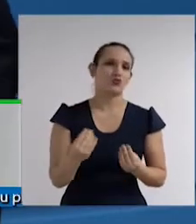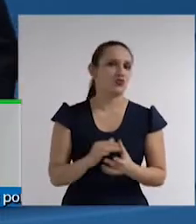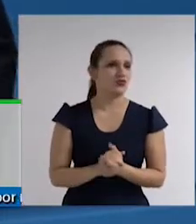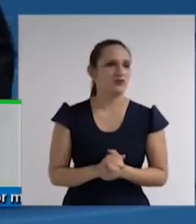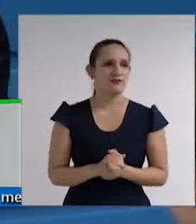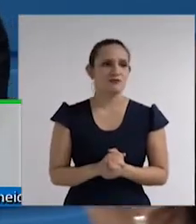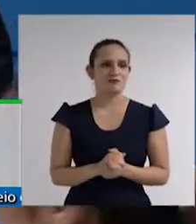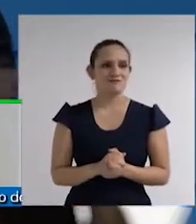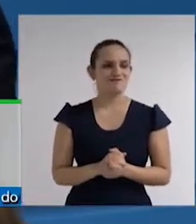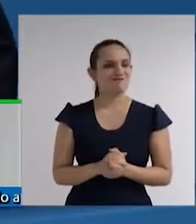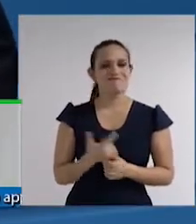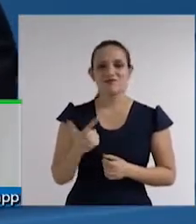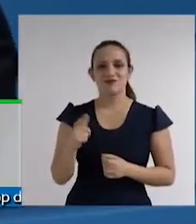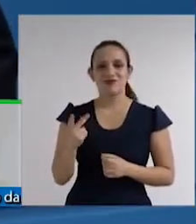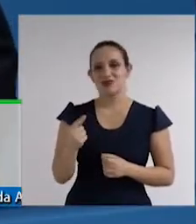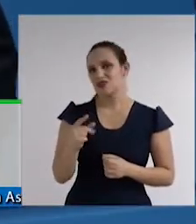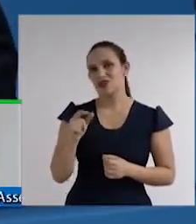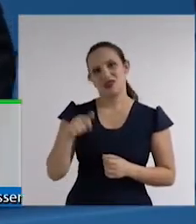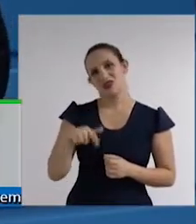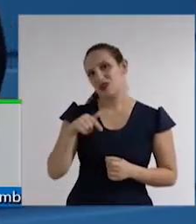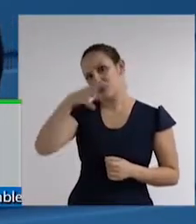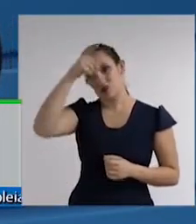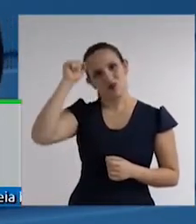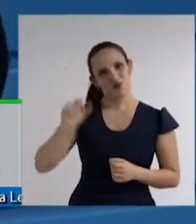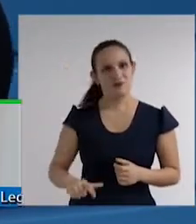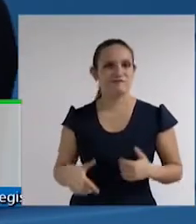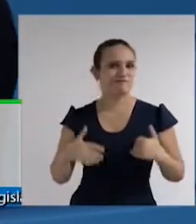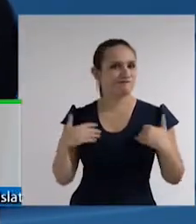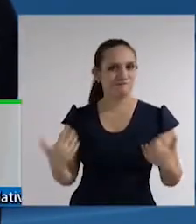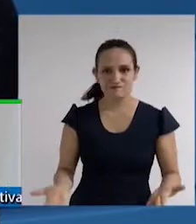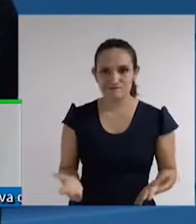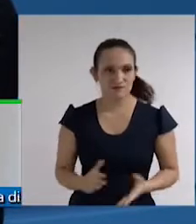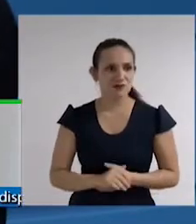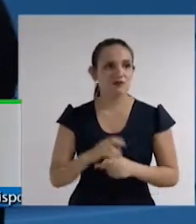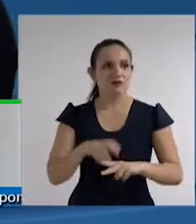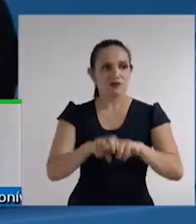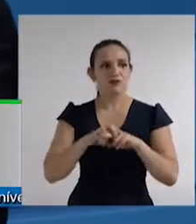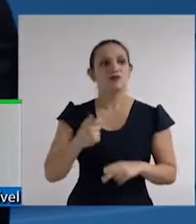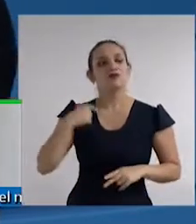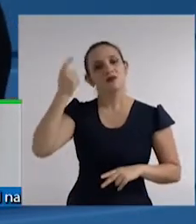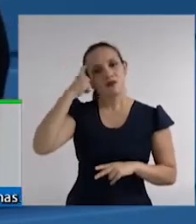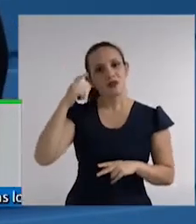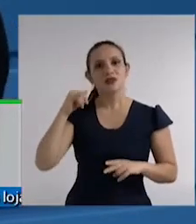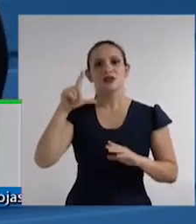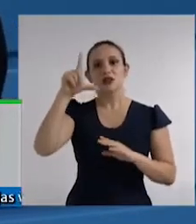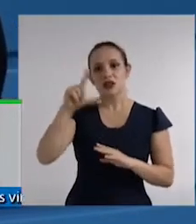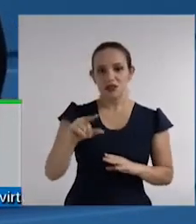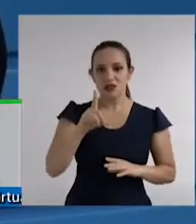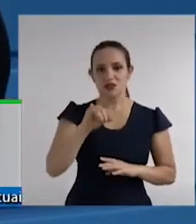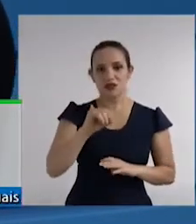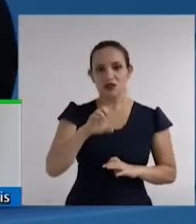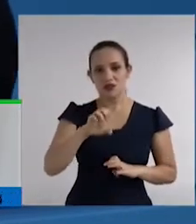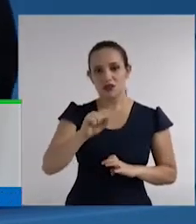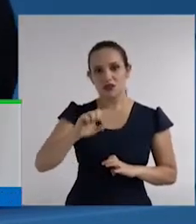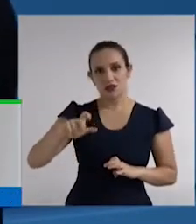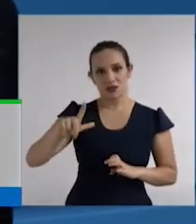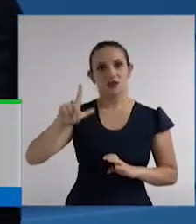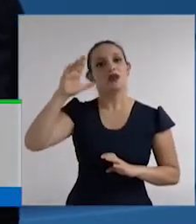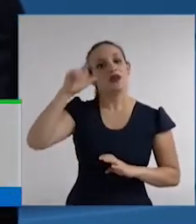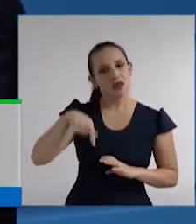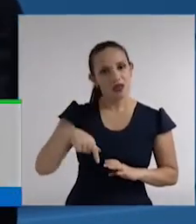deixam esses recursos ao Mato Grosso do Sul. Portanto, eu penso que a redução do diesel, finalizando o meu à parte, ela